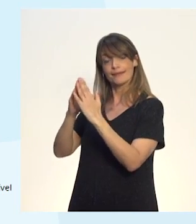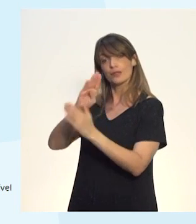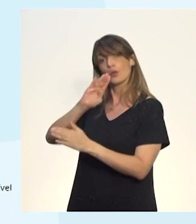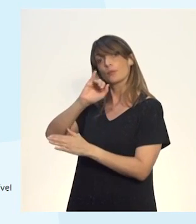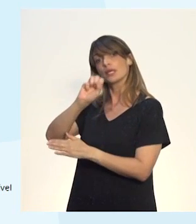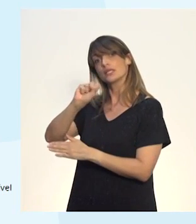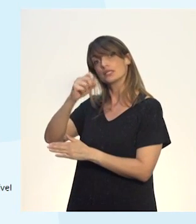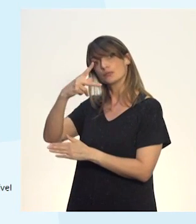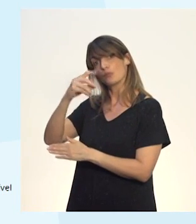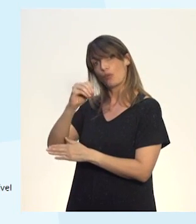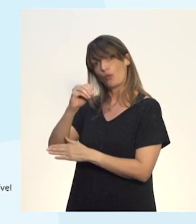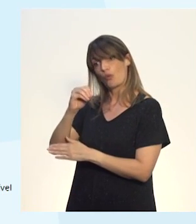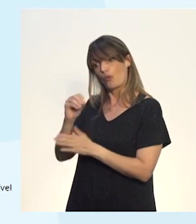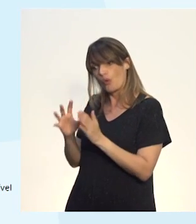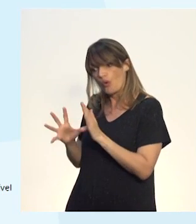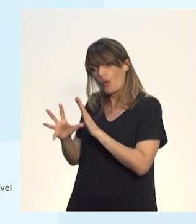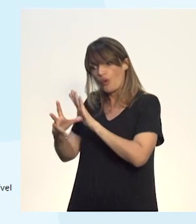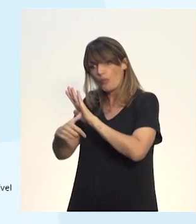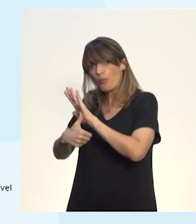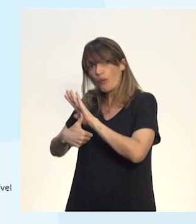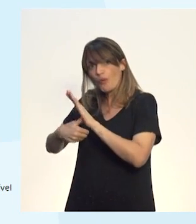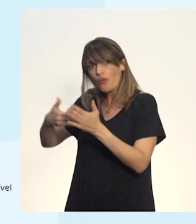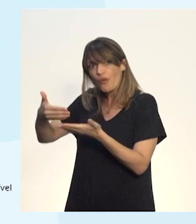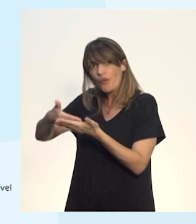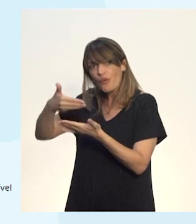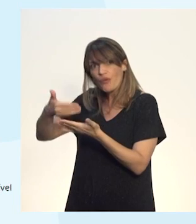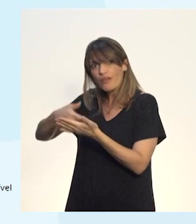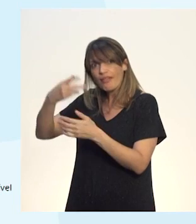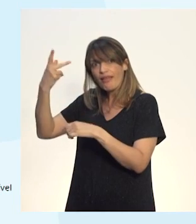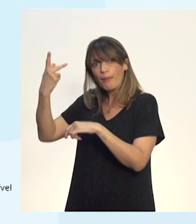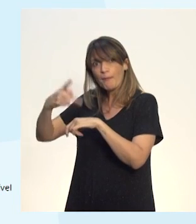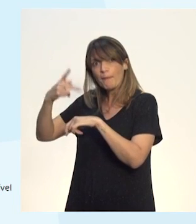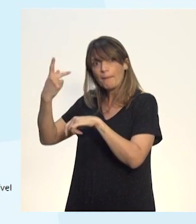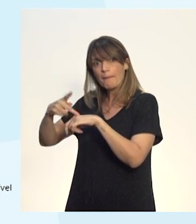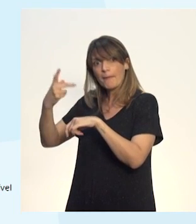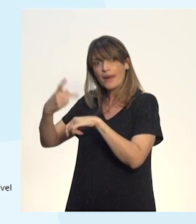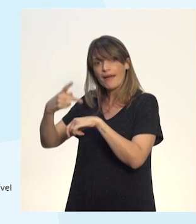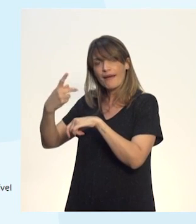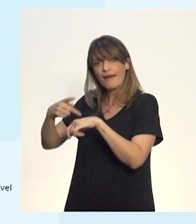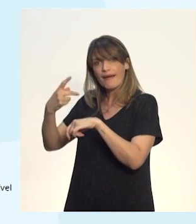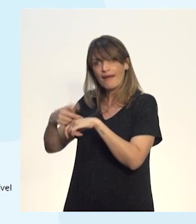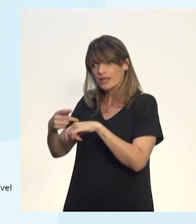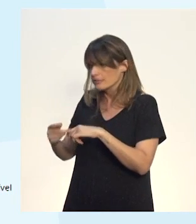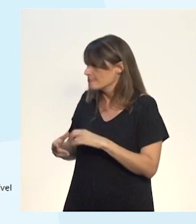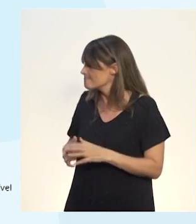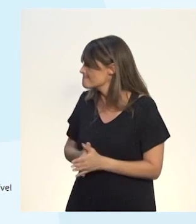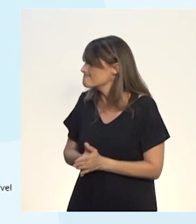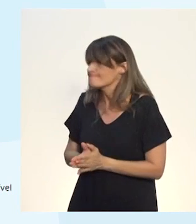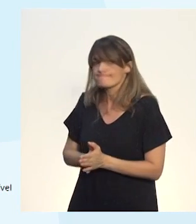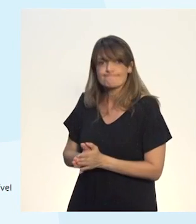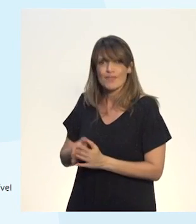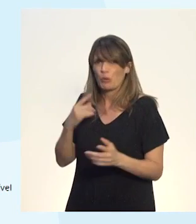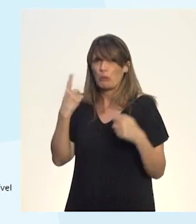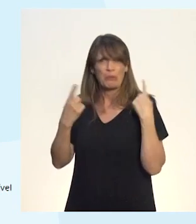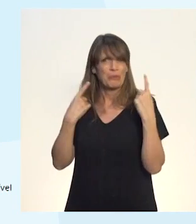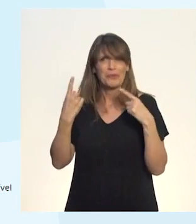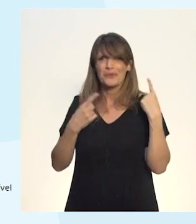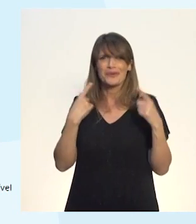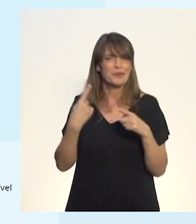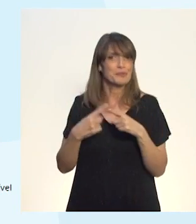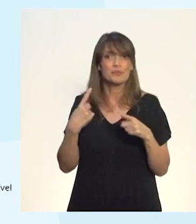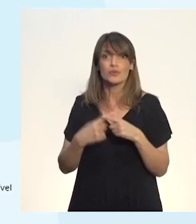acaba roubando um talher de prata do Miriel, num ato assim de loucura, porque ele está